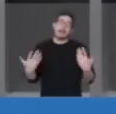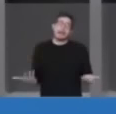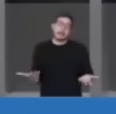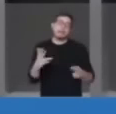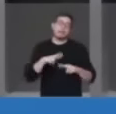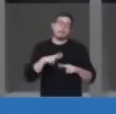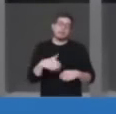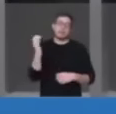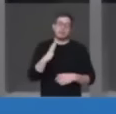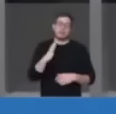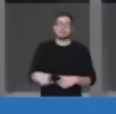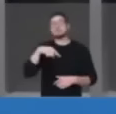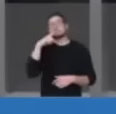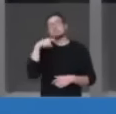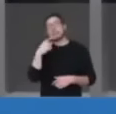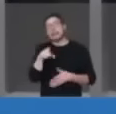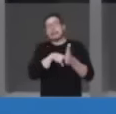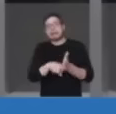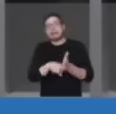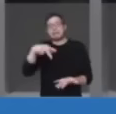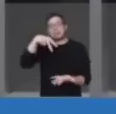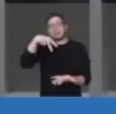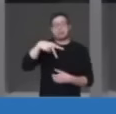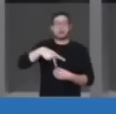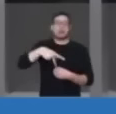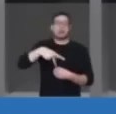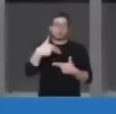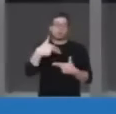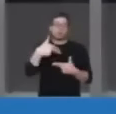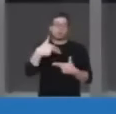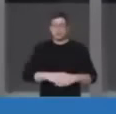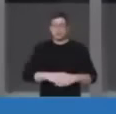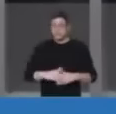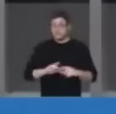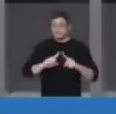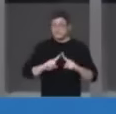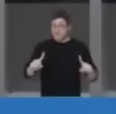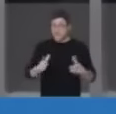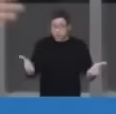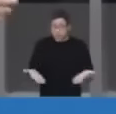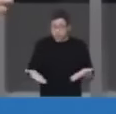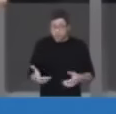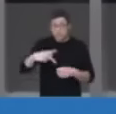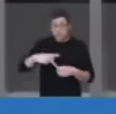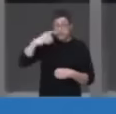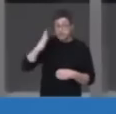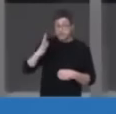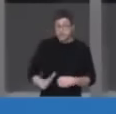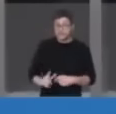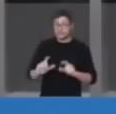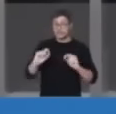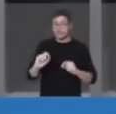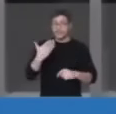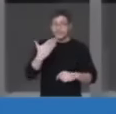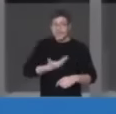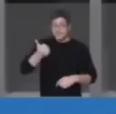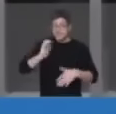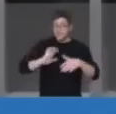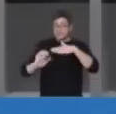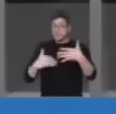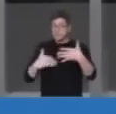petróleo explorável não tinha capacidade de Engenharia e não tinha como investir e hoje a Petrobras tá entre as 10 maiores petrolíferas do mundo então o que é isso a